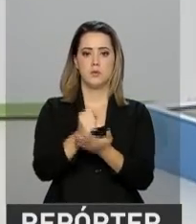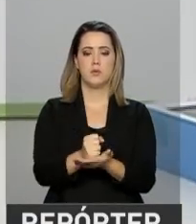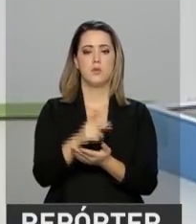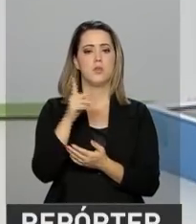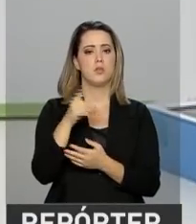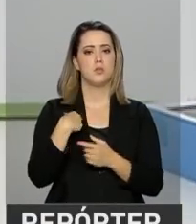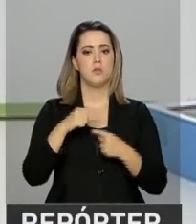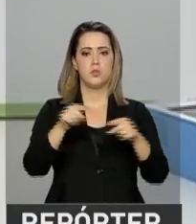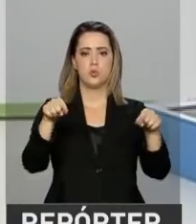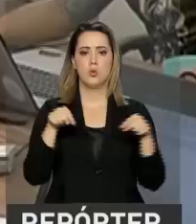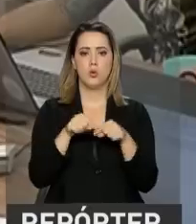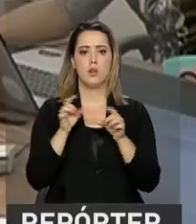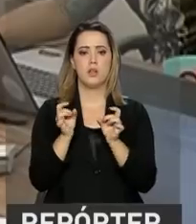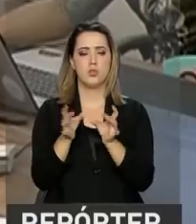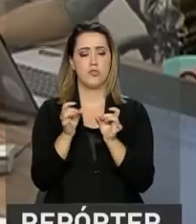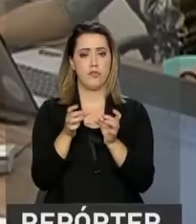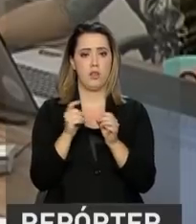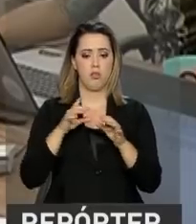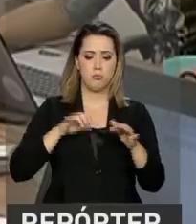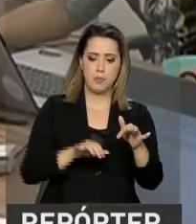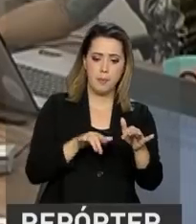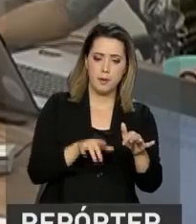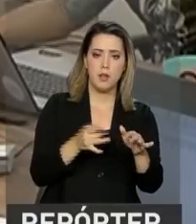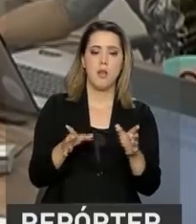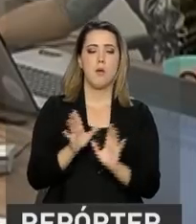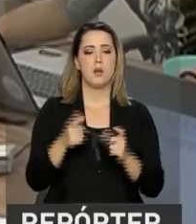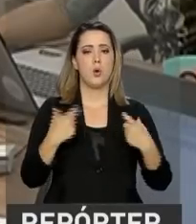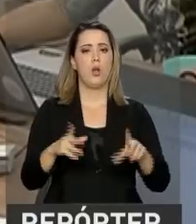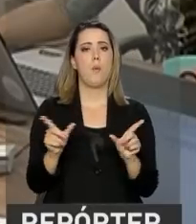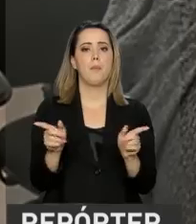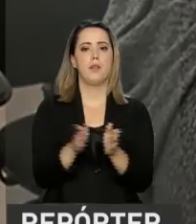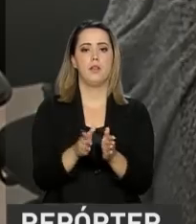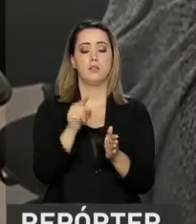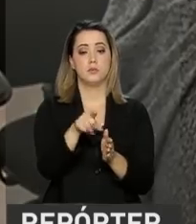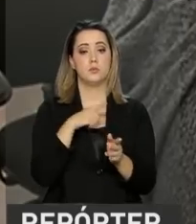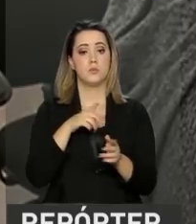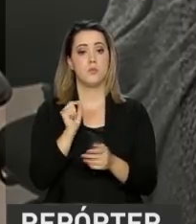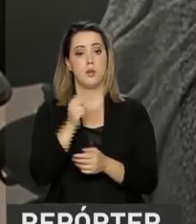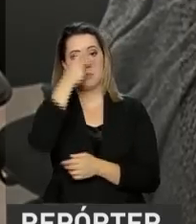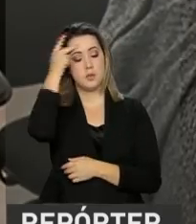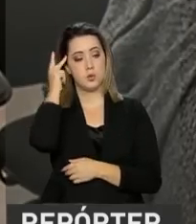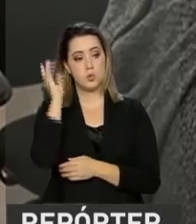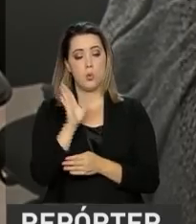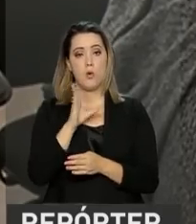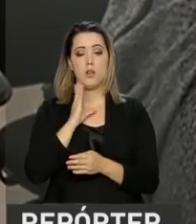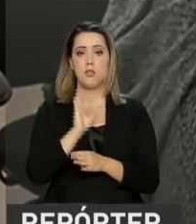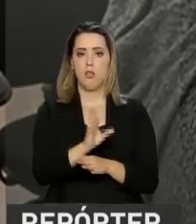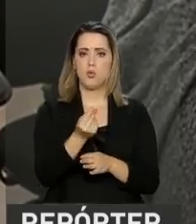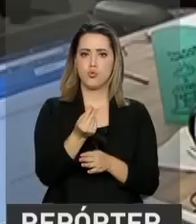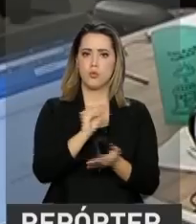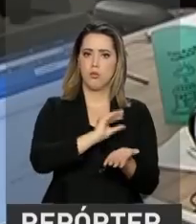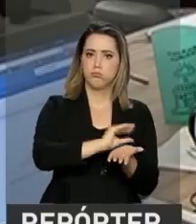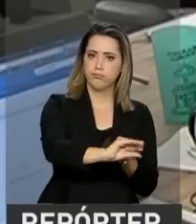cupom fiscal para pequenos comércios o aplicativo foi feito com apoio de o investidor anjo aquele que põe dinheiro para desenvolver uma boa